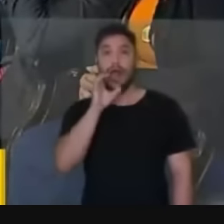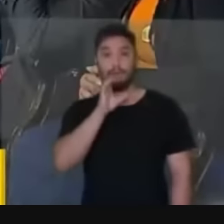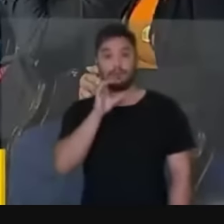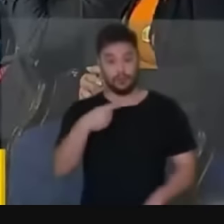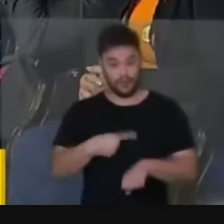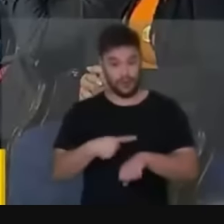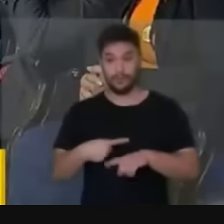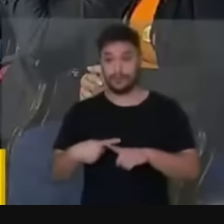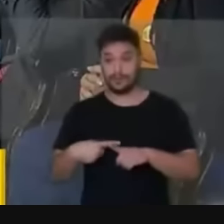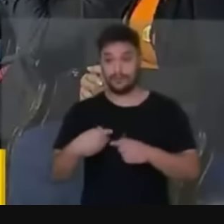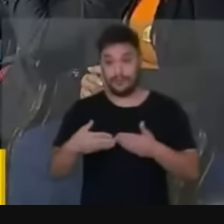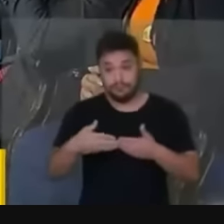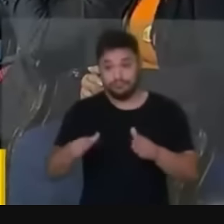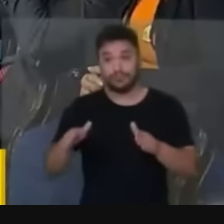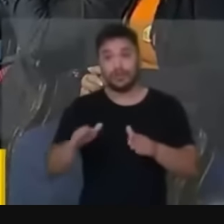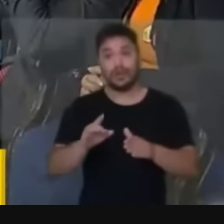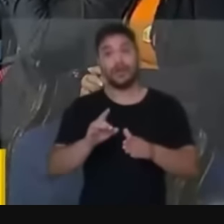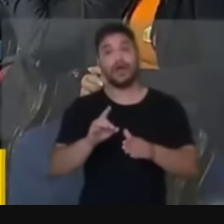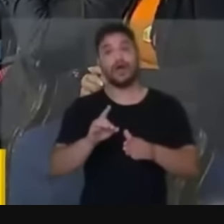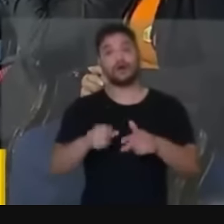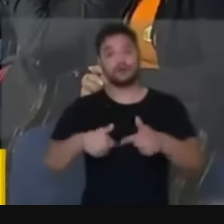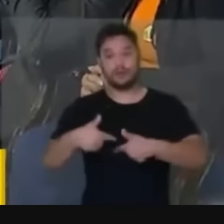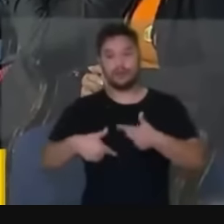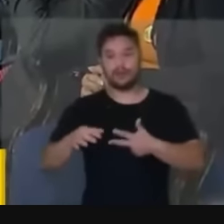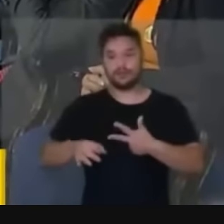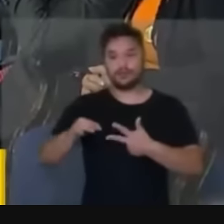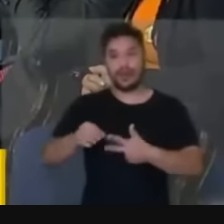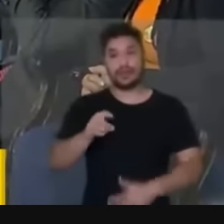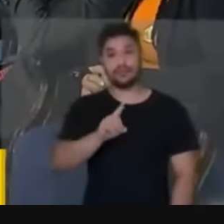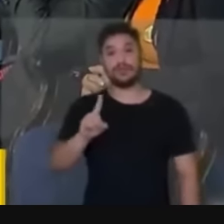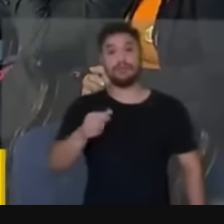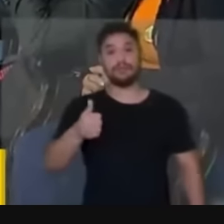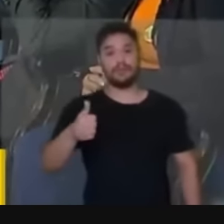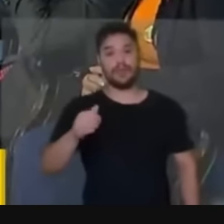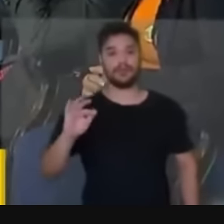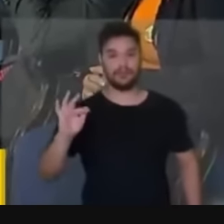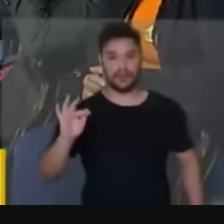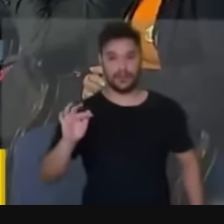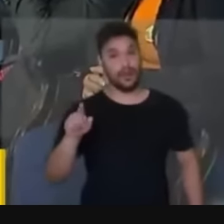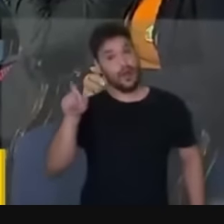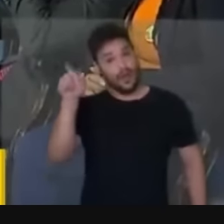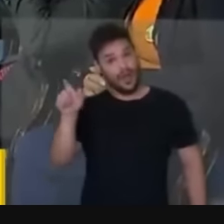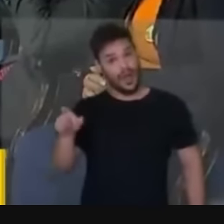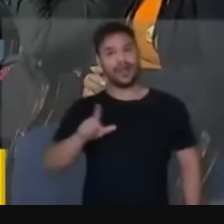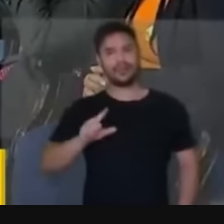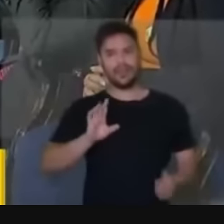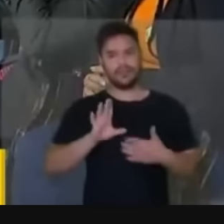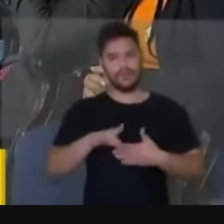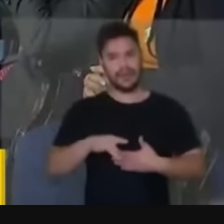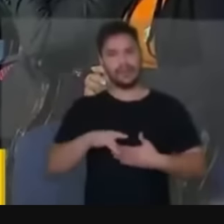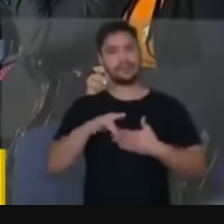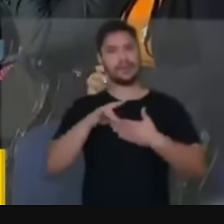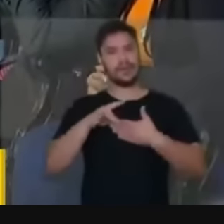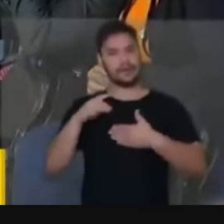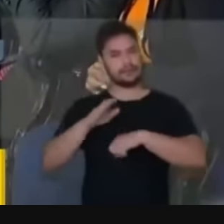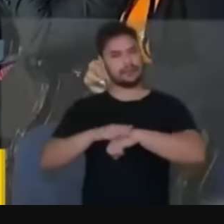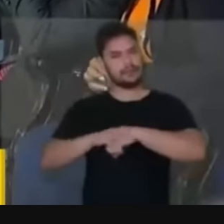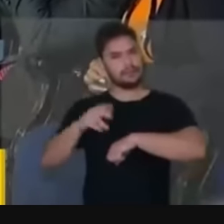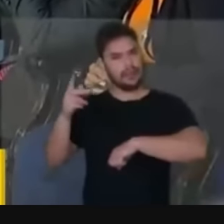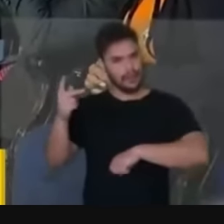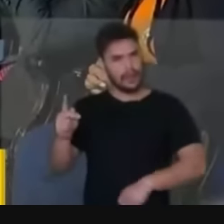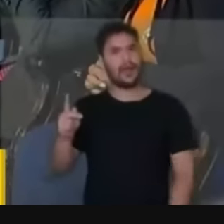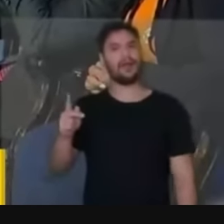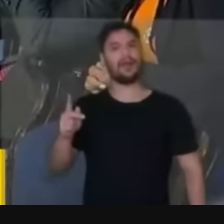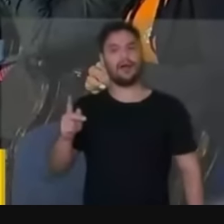em 1º de fevereiro. Mas mais do que isso, a liderança da ministra Rosa Weber garantiu